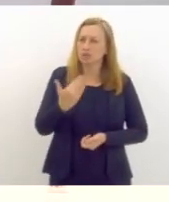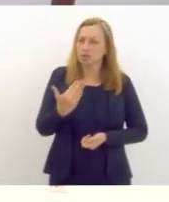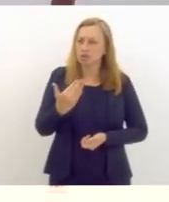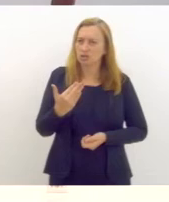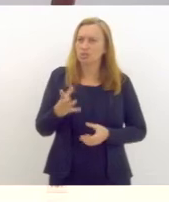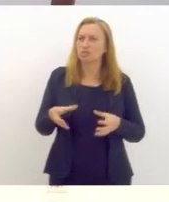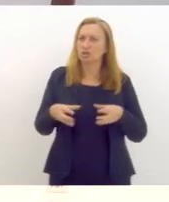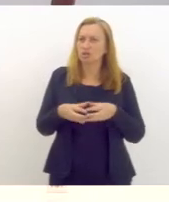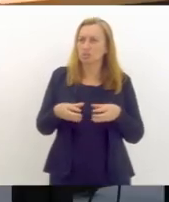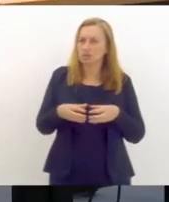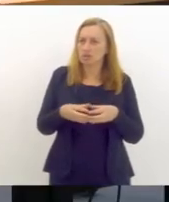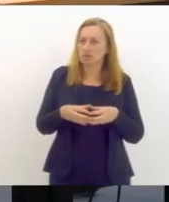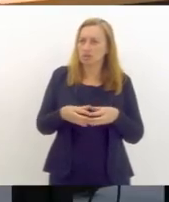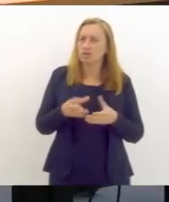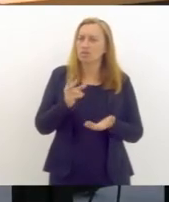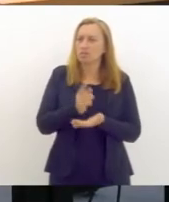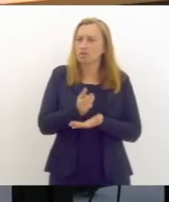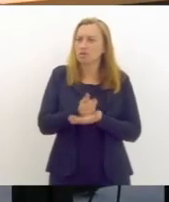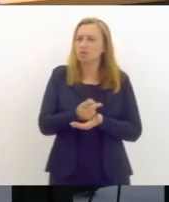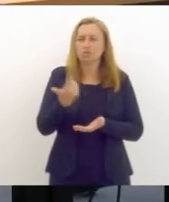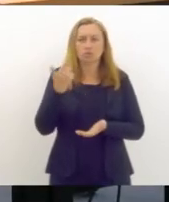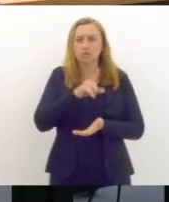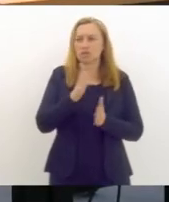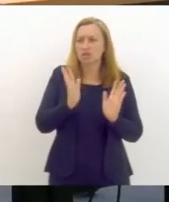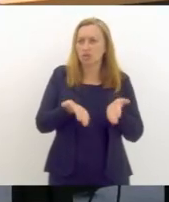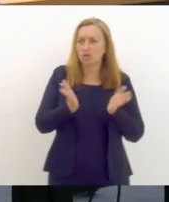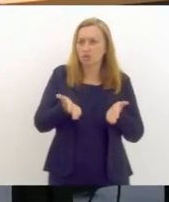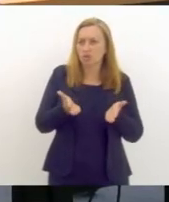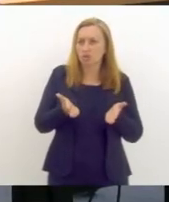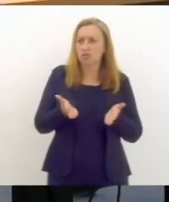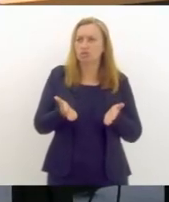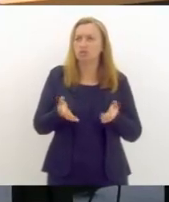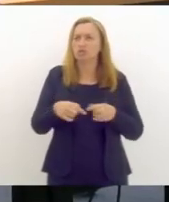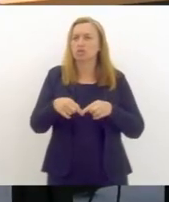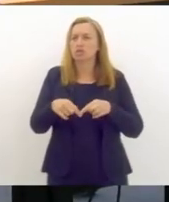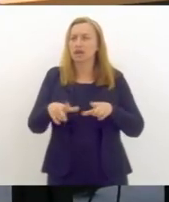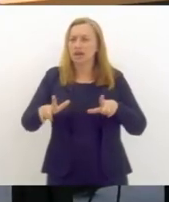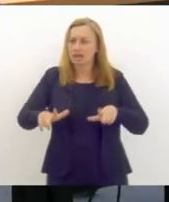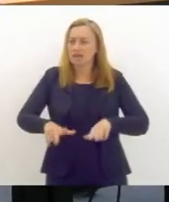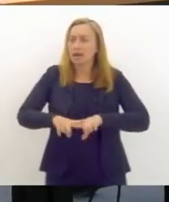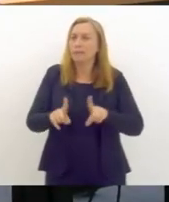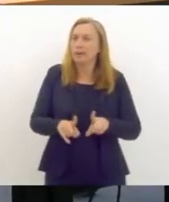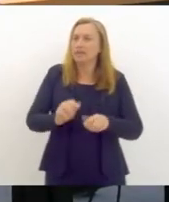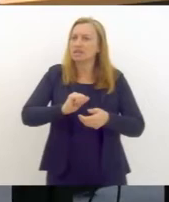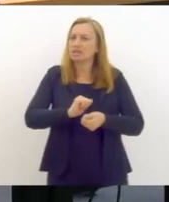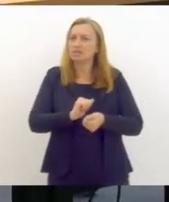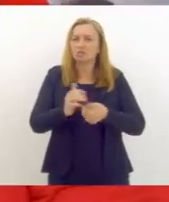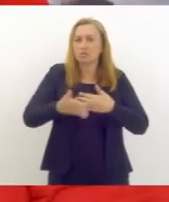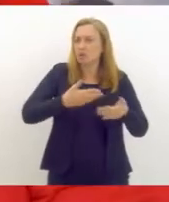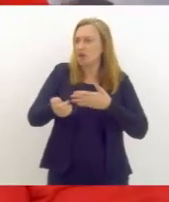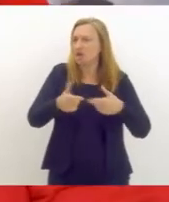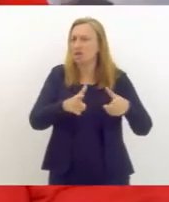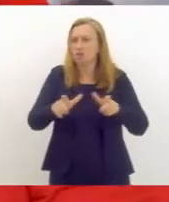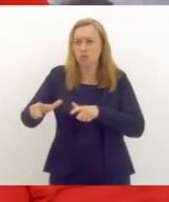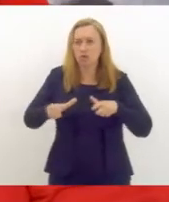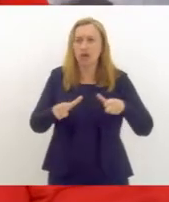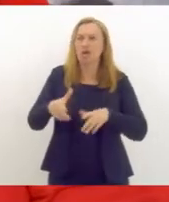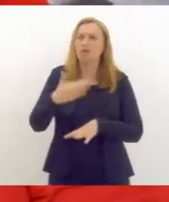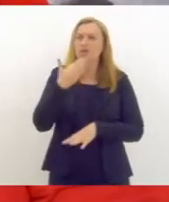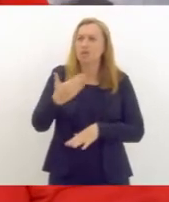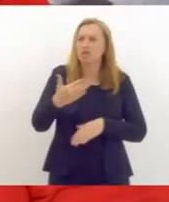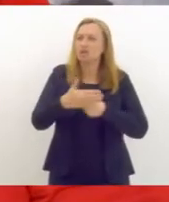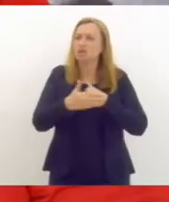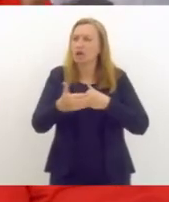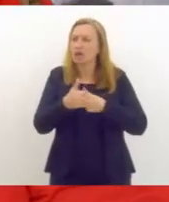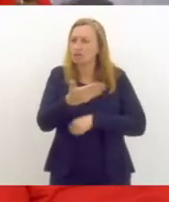para comissão para que ainda que a gente não consiga o auditório propriamente dito mas a gente se adapta aí eu vou pedir o